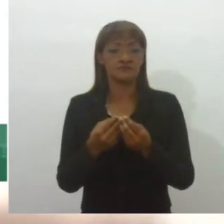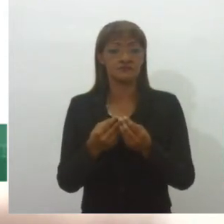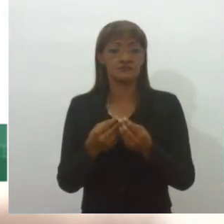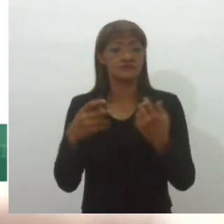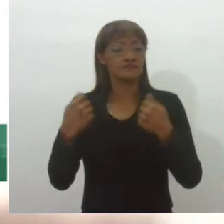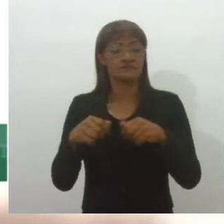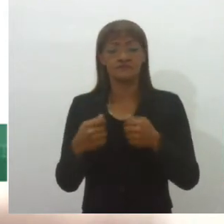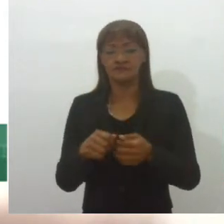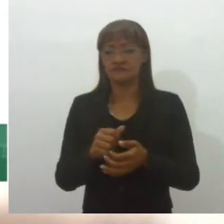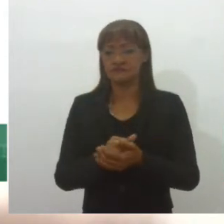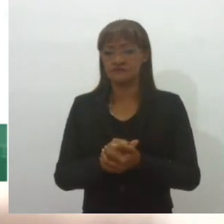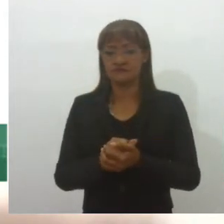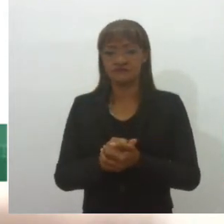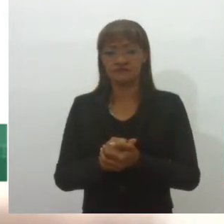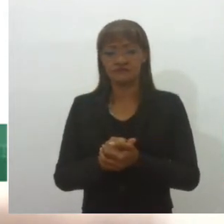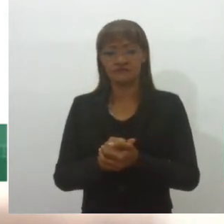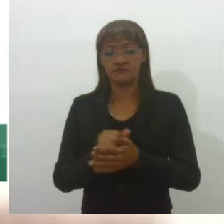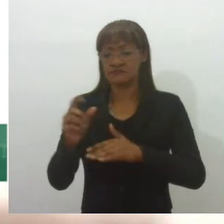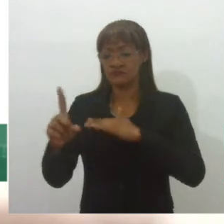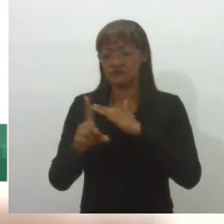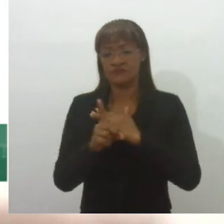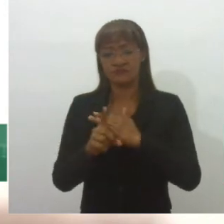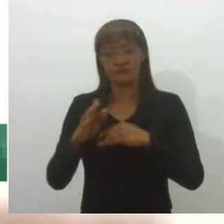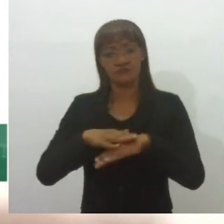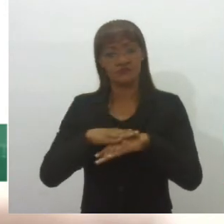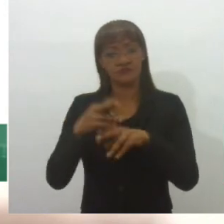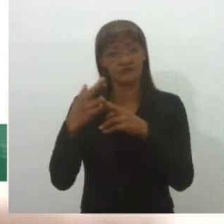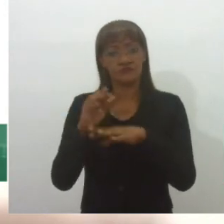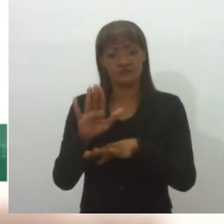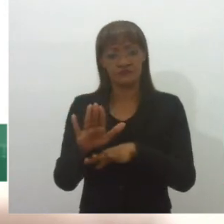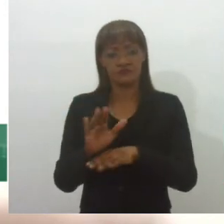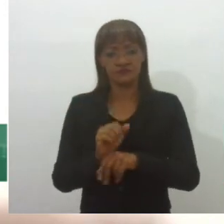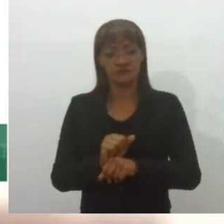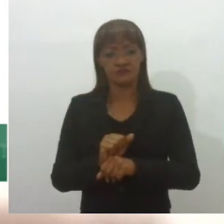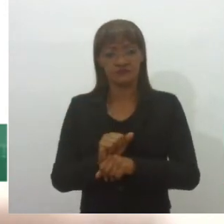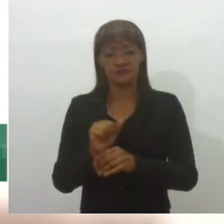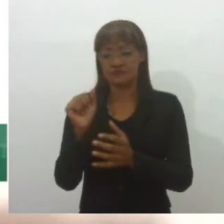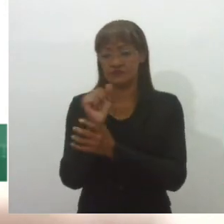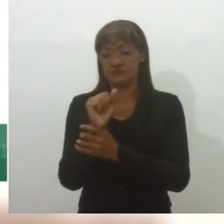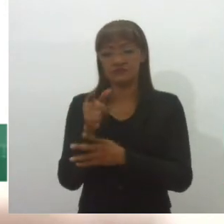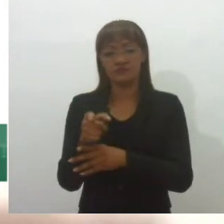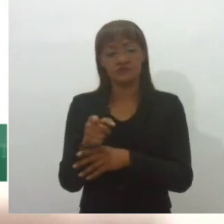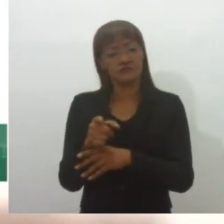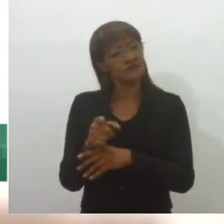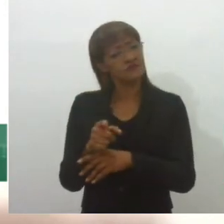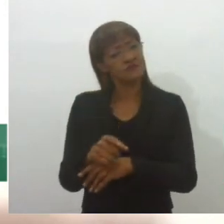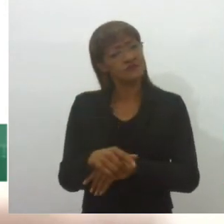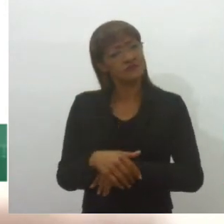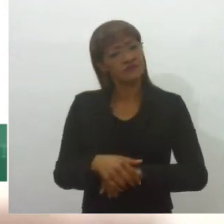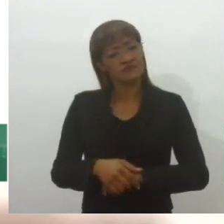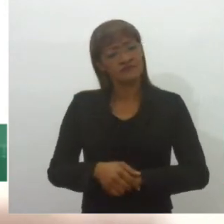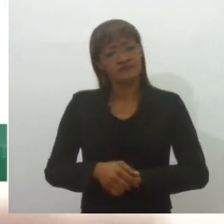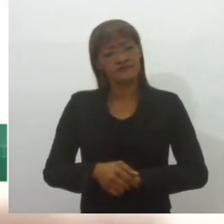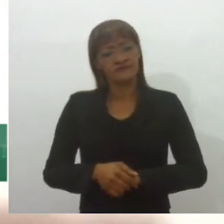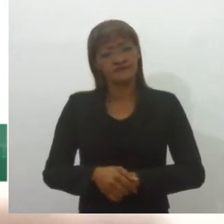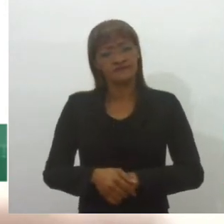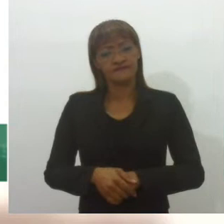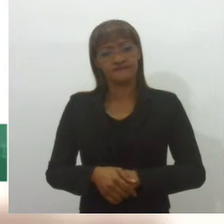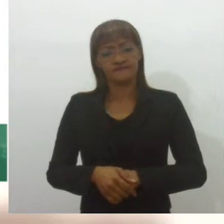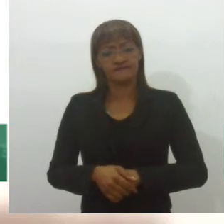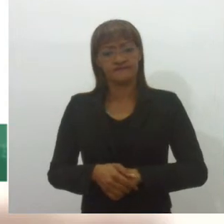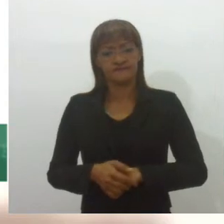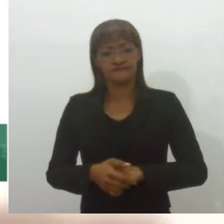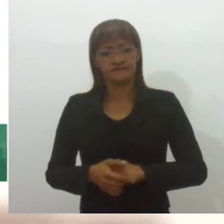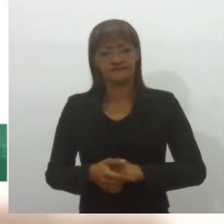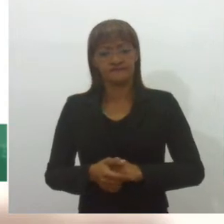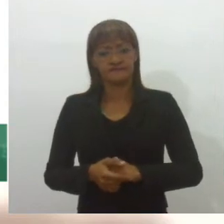ao consumidor final. Então, se não houvesse, né, essa lei, a gente, o consumidor